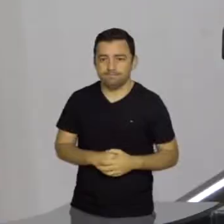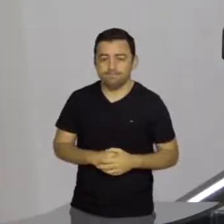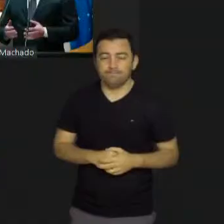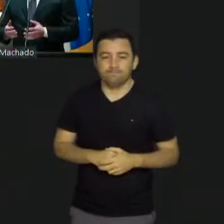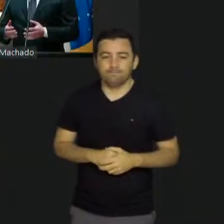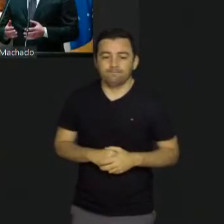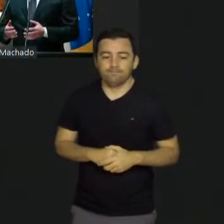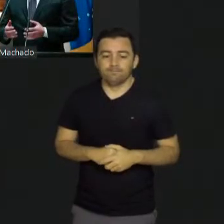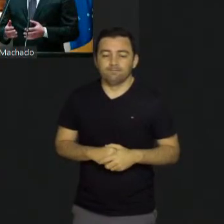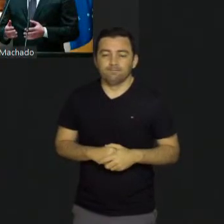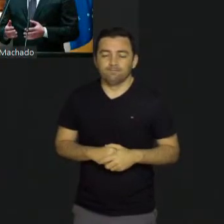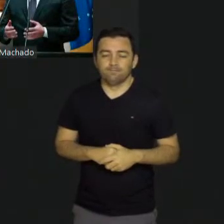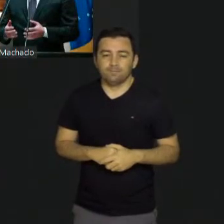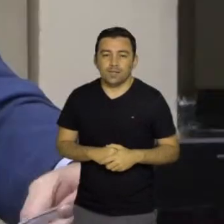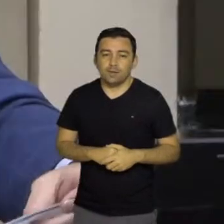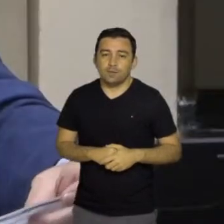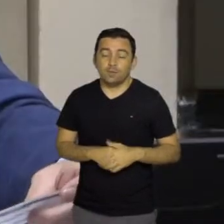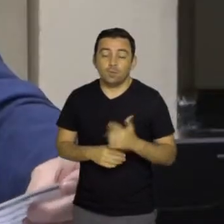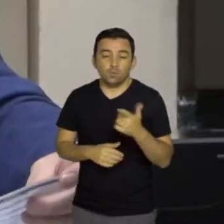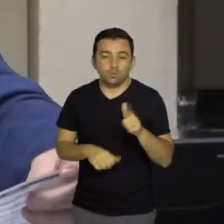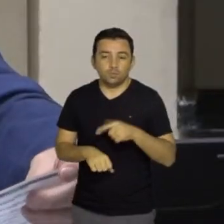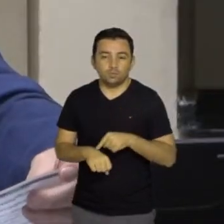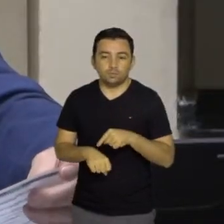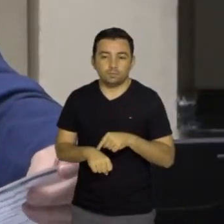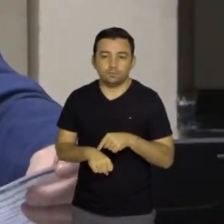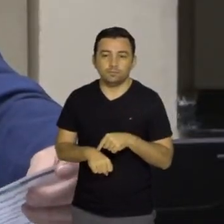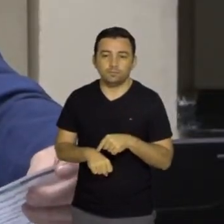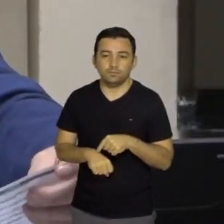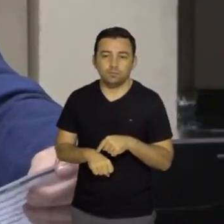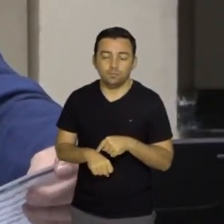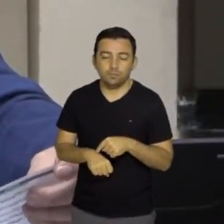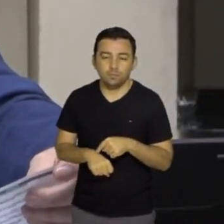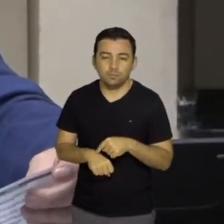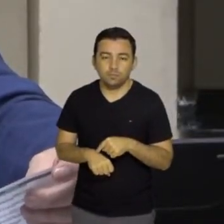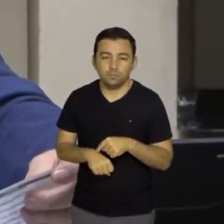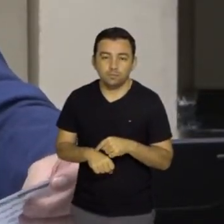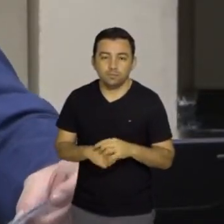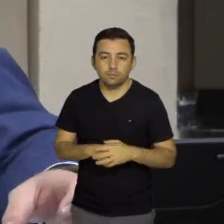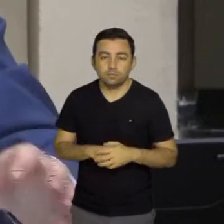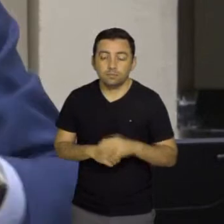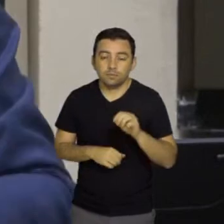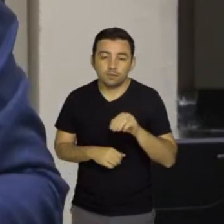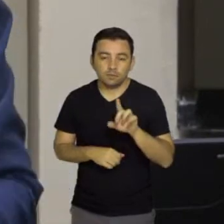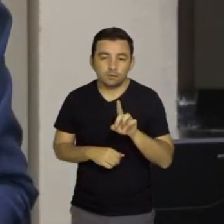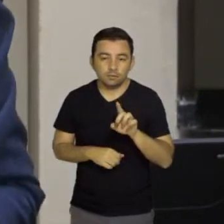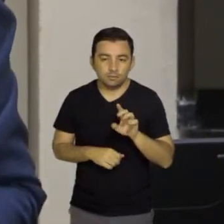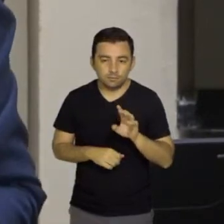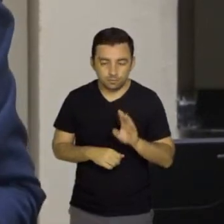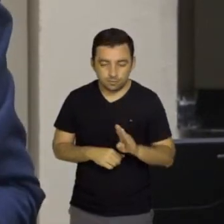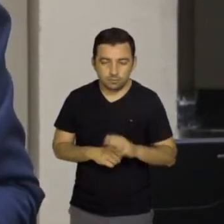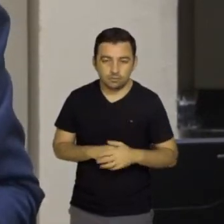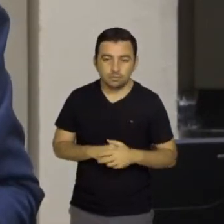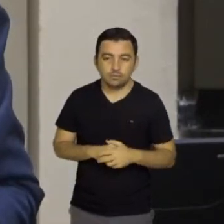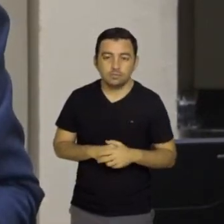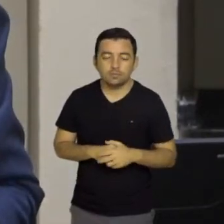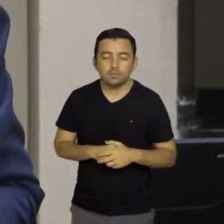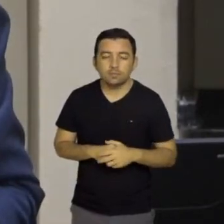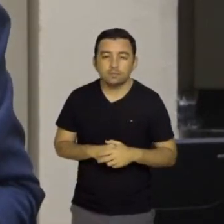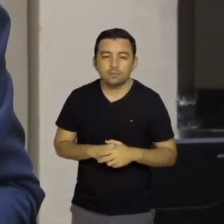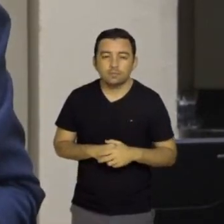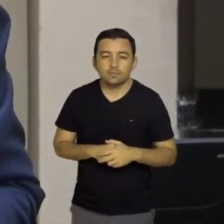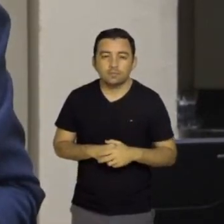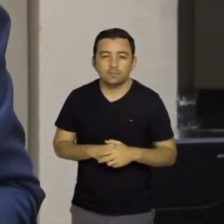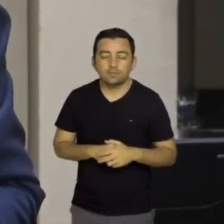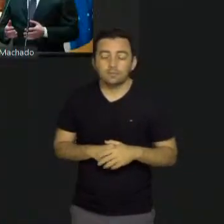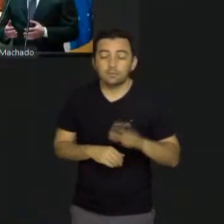presidente. Próximo horário pertence ao Bloco Social Democrático, MDB, PSDB. Presidente,